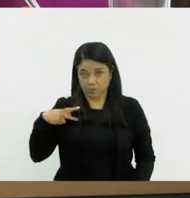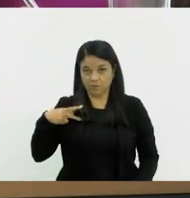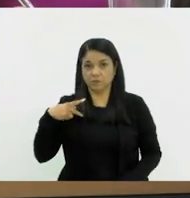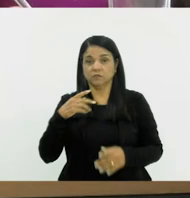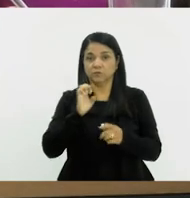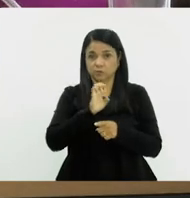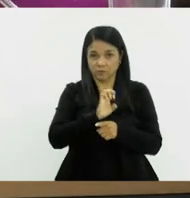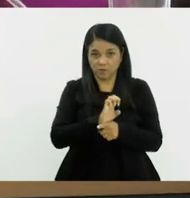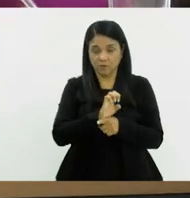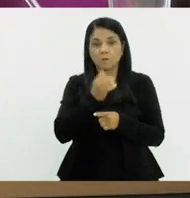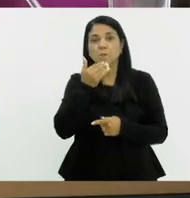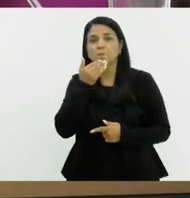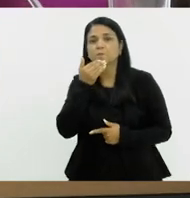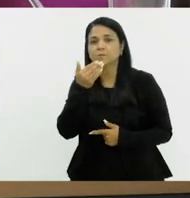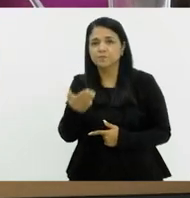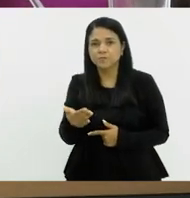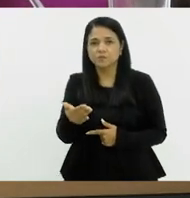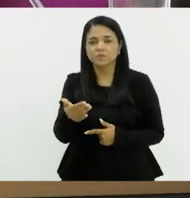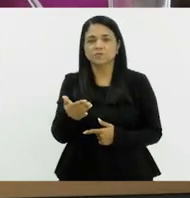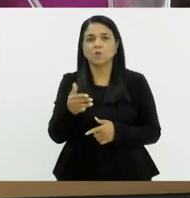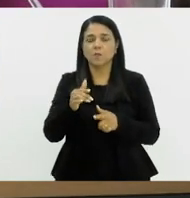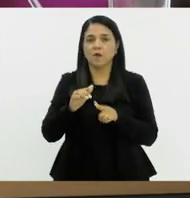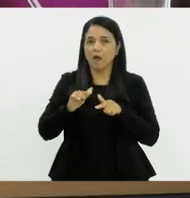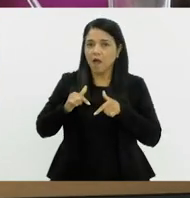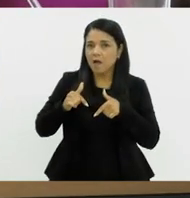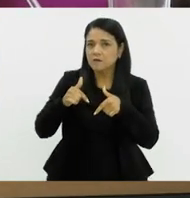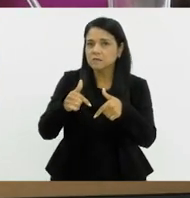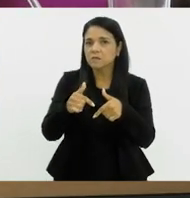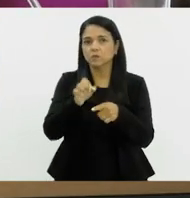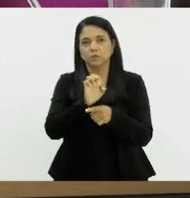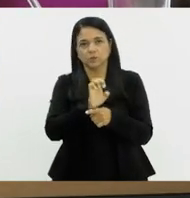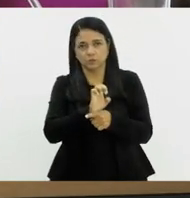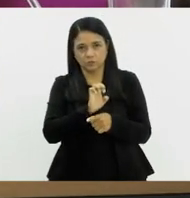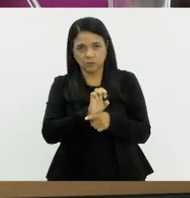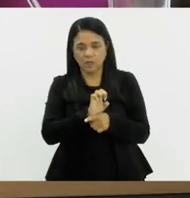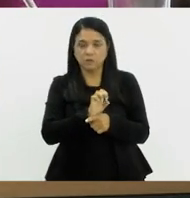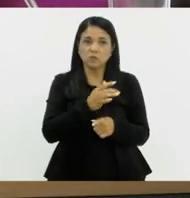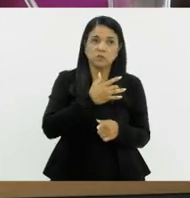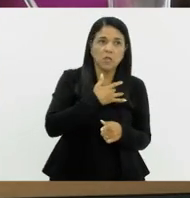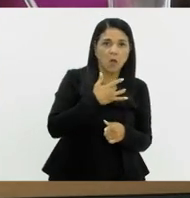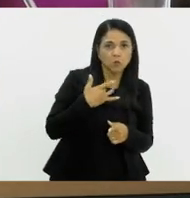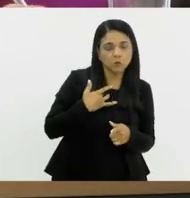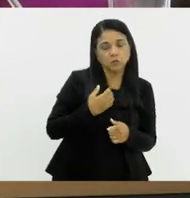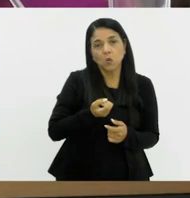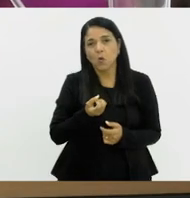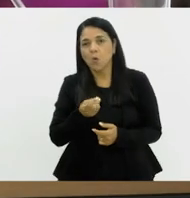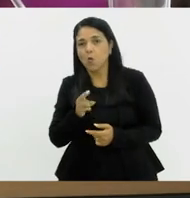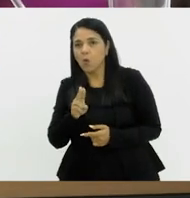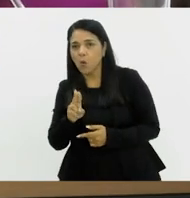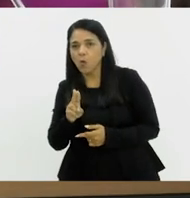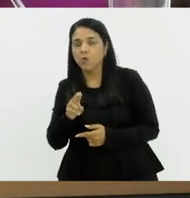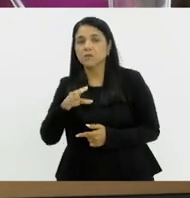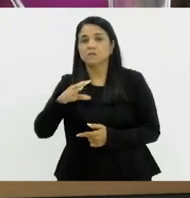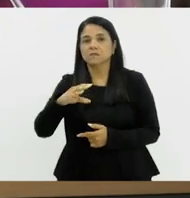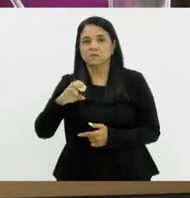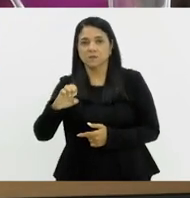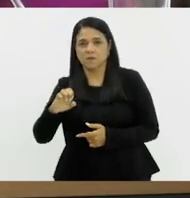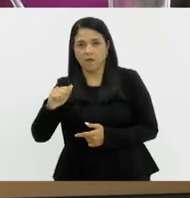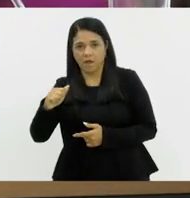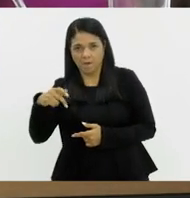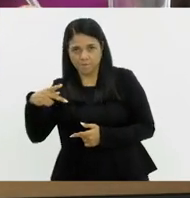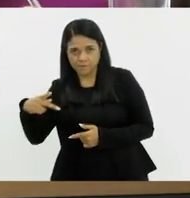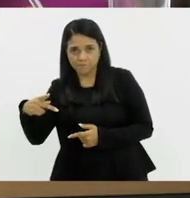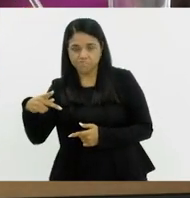solicitando uma ação do Estado, seja fosse pela saúde, fosse pela SEAP, para criar ou